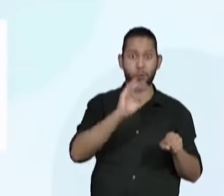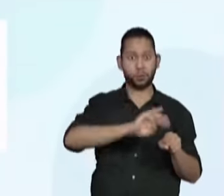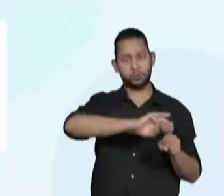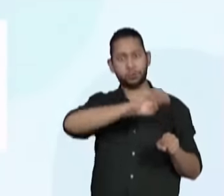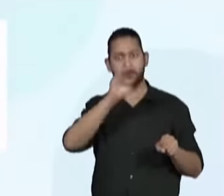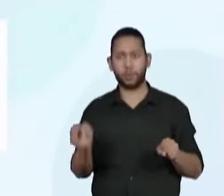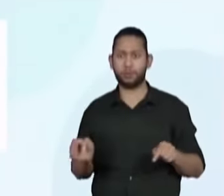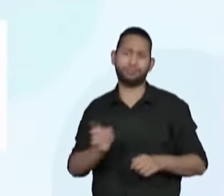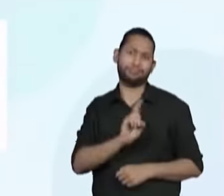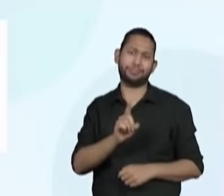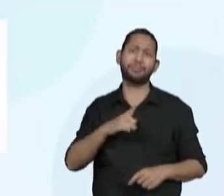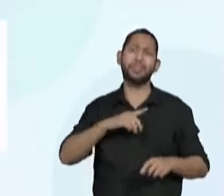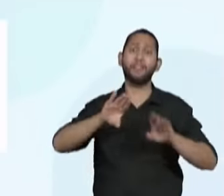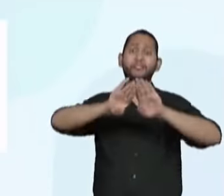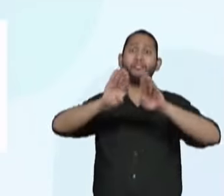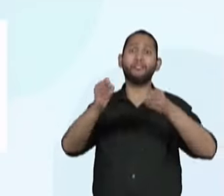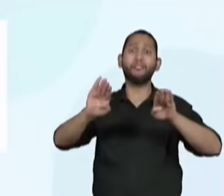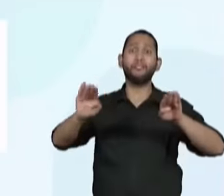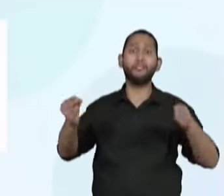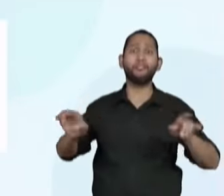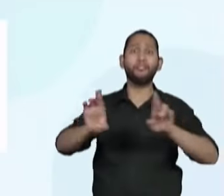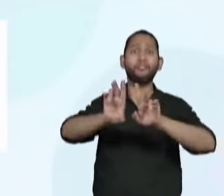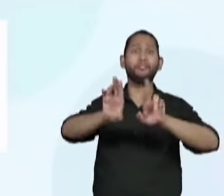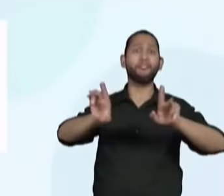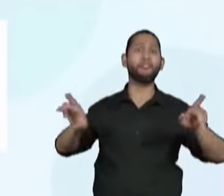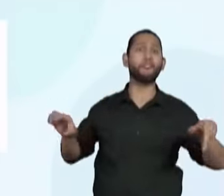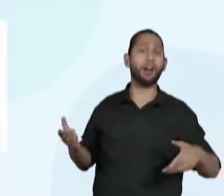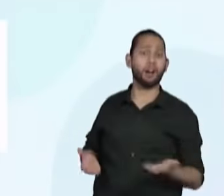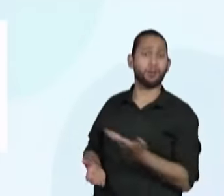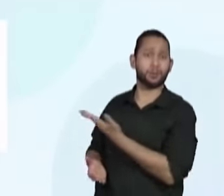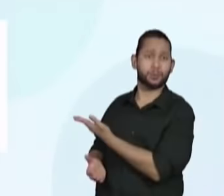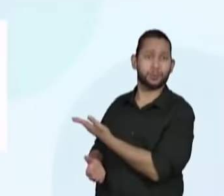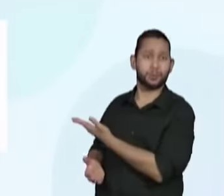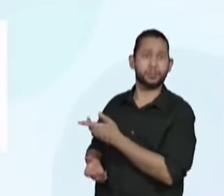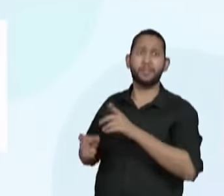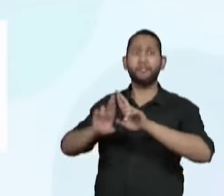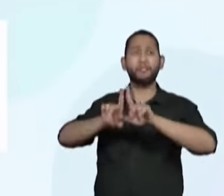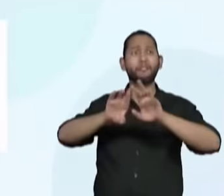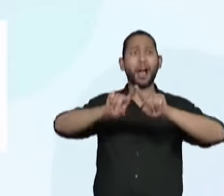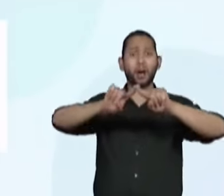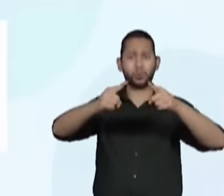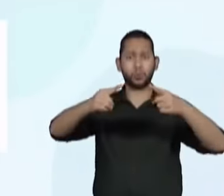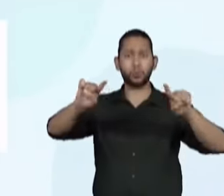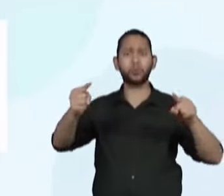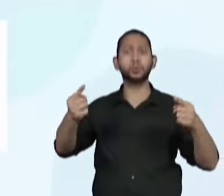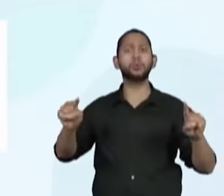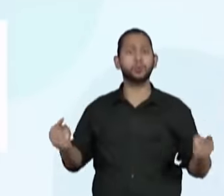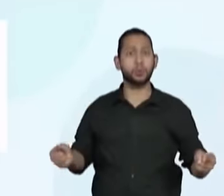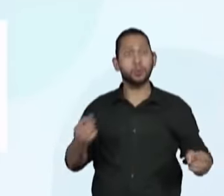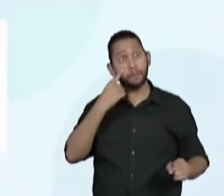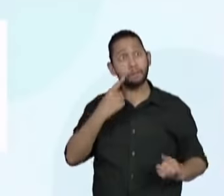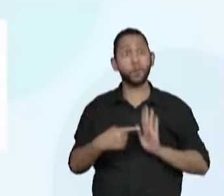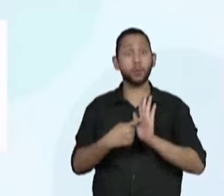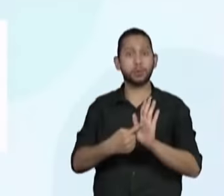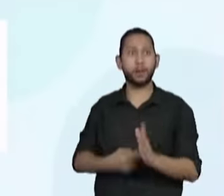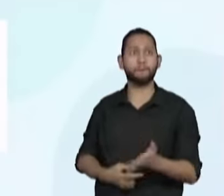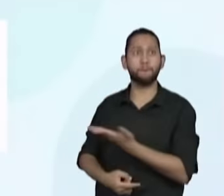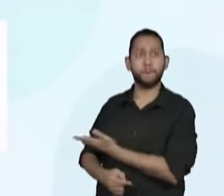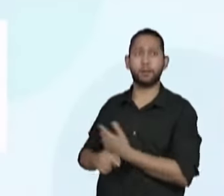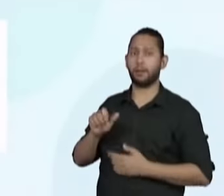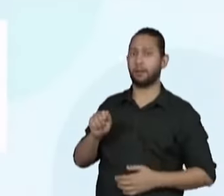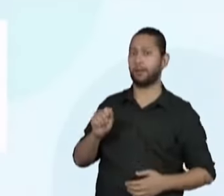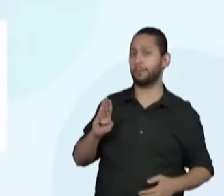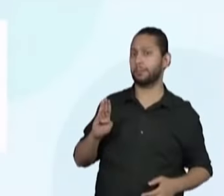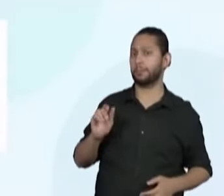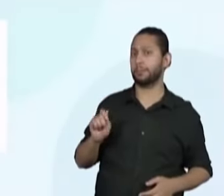mais pontos, às vezes apresenta 5, 7, 9, infinitamente, né, infinitos pontos. E vocês vão ver aí agora, né, um slide aí, que